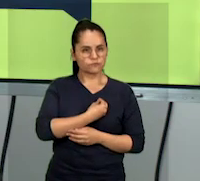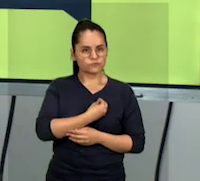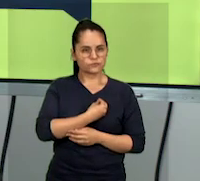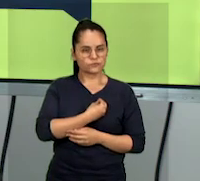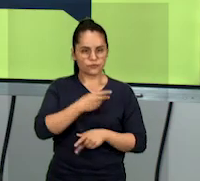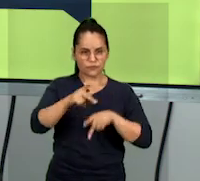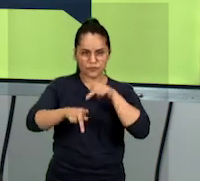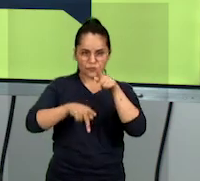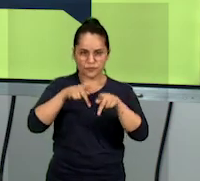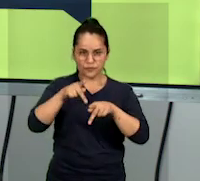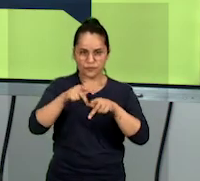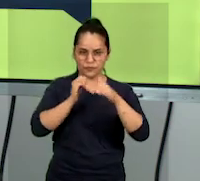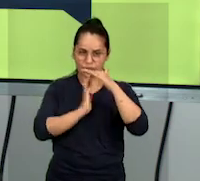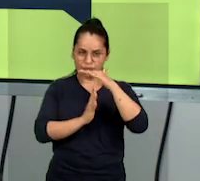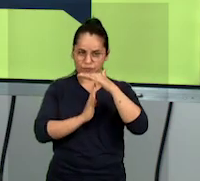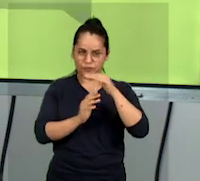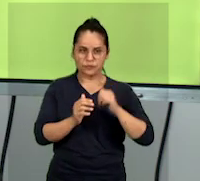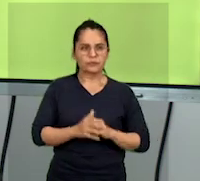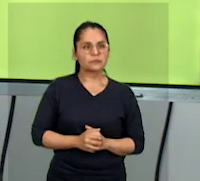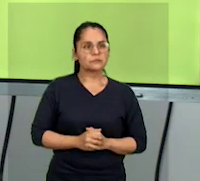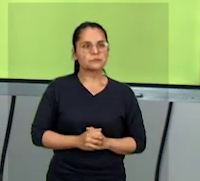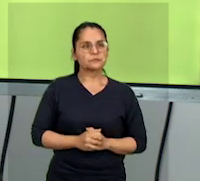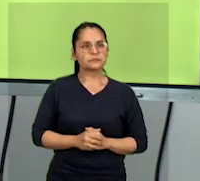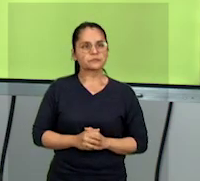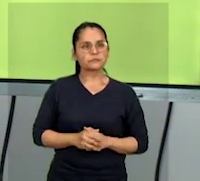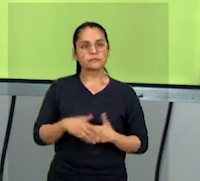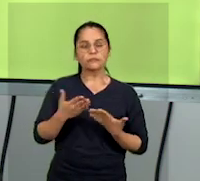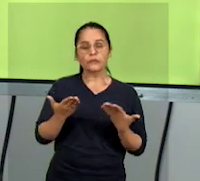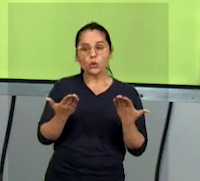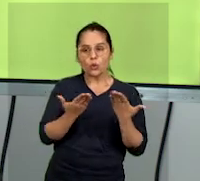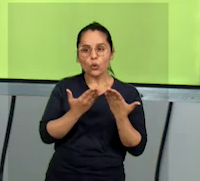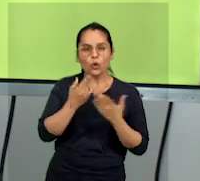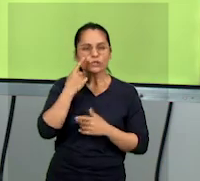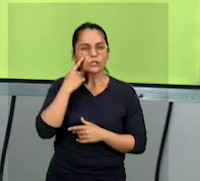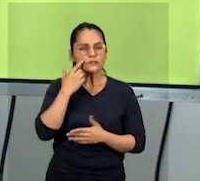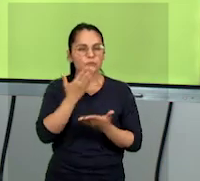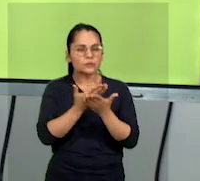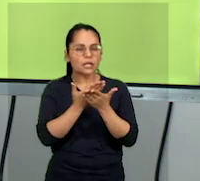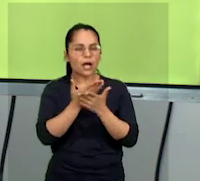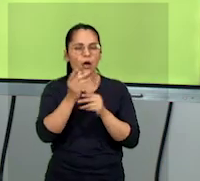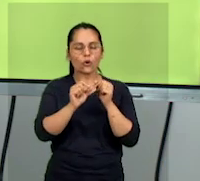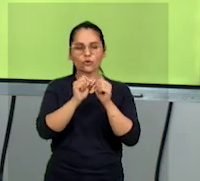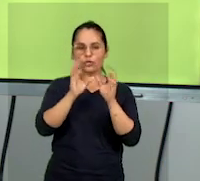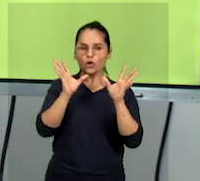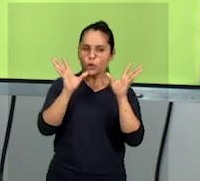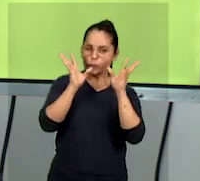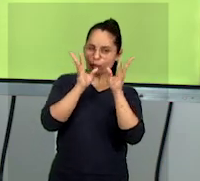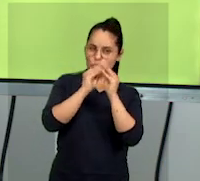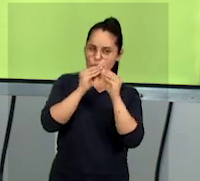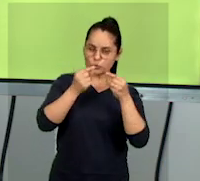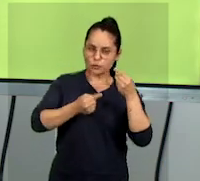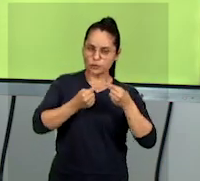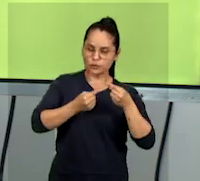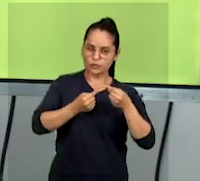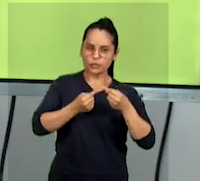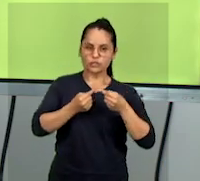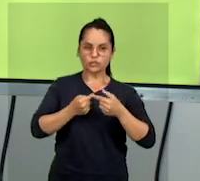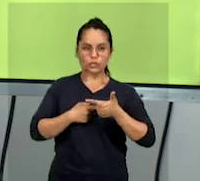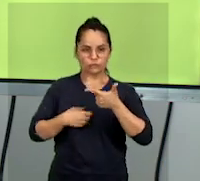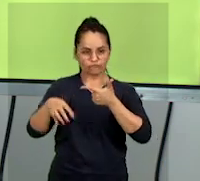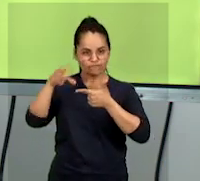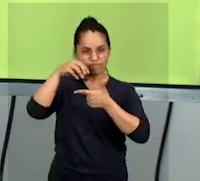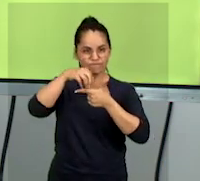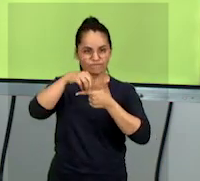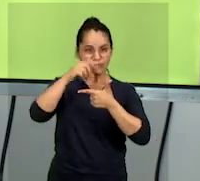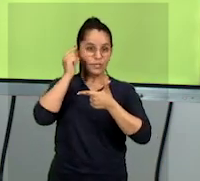dessa população. Bom, então, vimos na aula de hoje um resumo ali da política do Segundo Reinado, do Dom